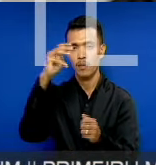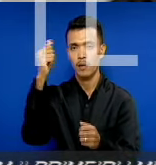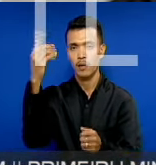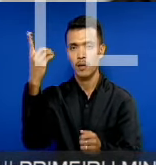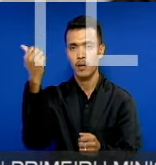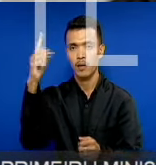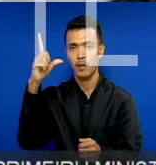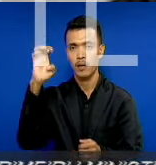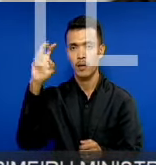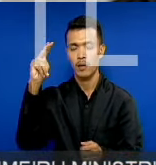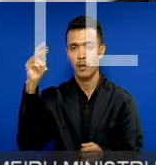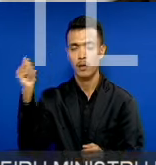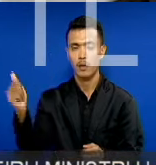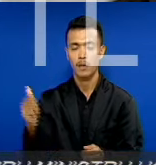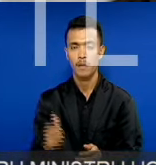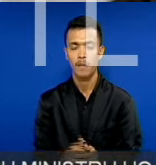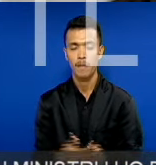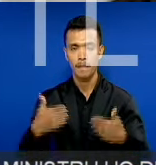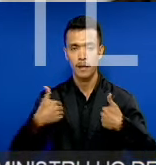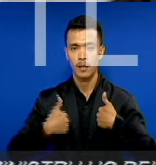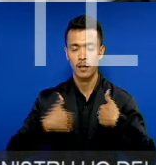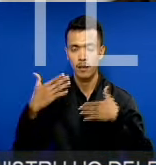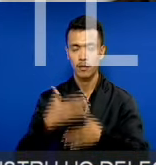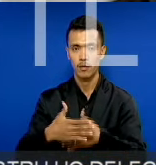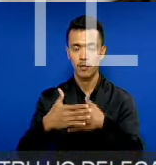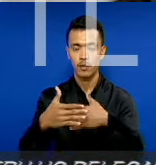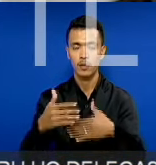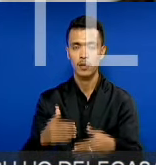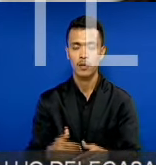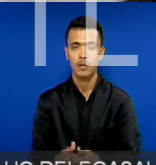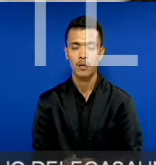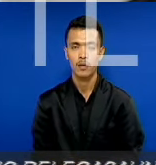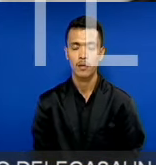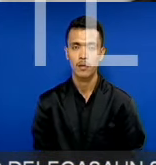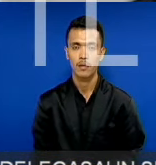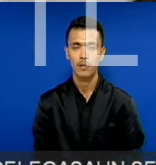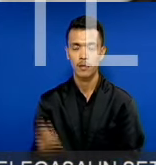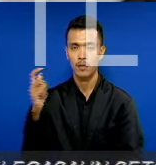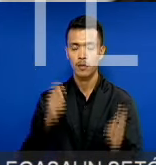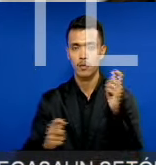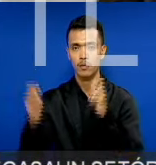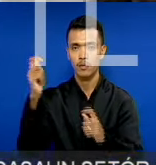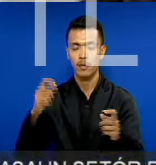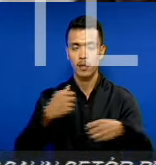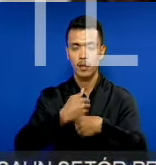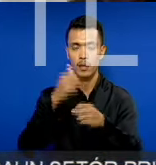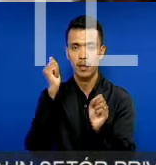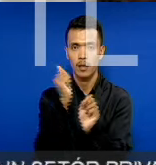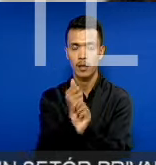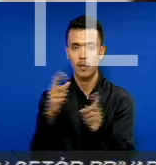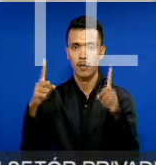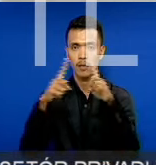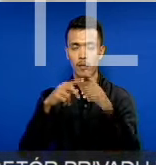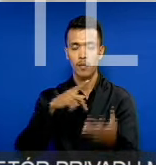Sera maka tu si claro ba ito ba sira katak iha proseso fiscalização abstrata ne. Tribunal Recurso halo a apreciação de ba